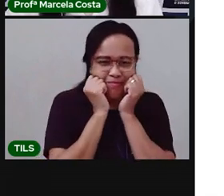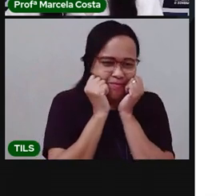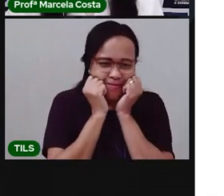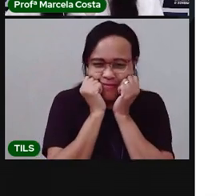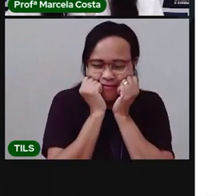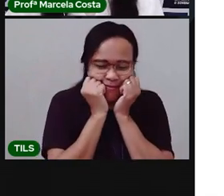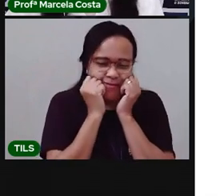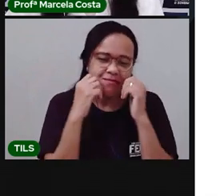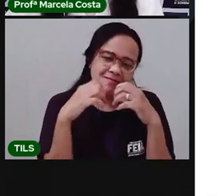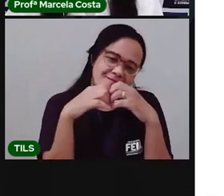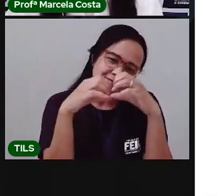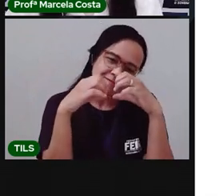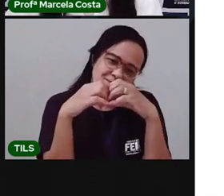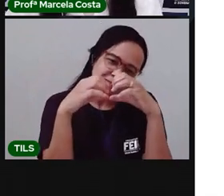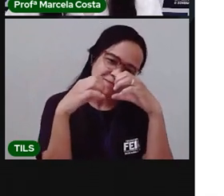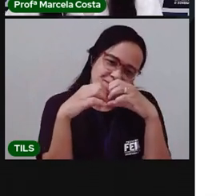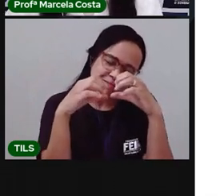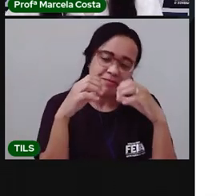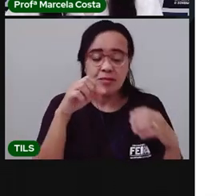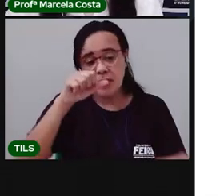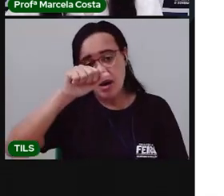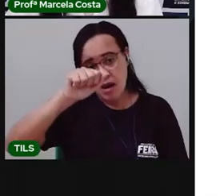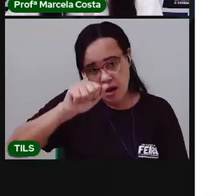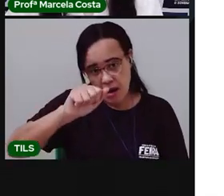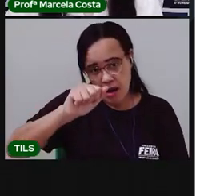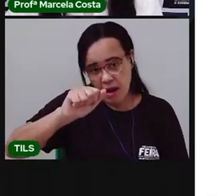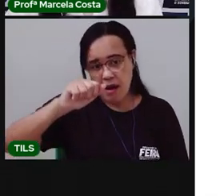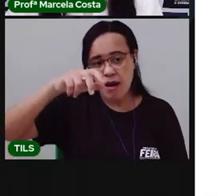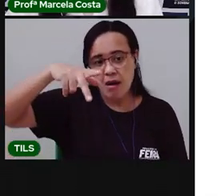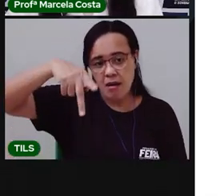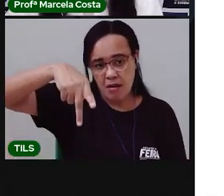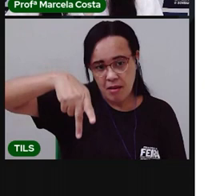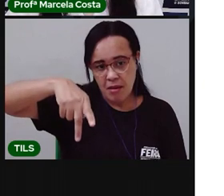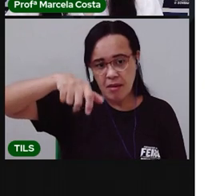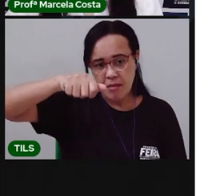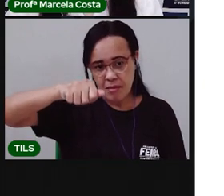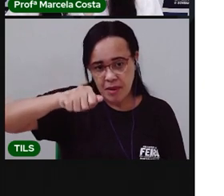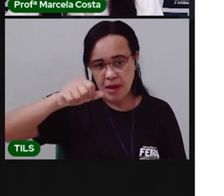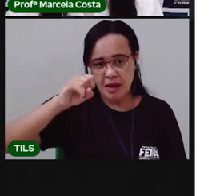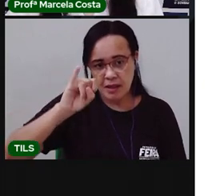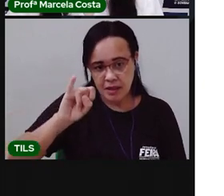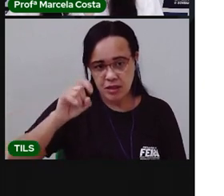Vamos ler juntos, devagar. Apaixonado.